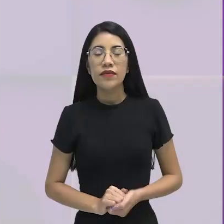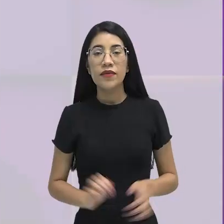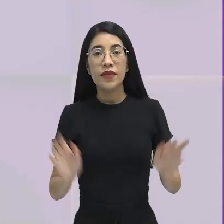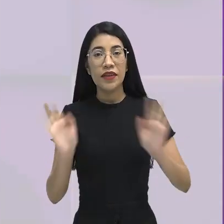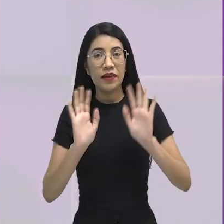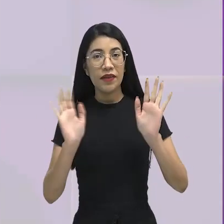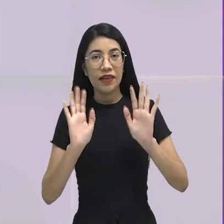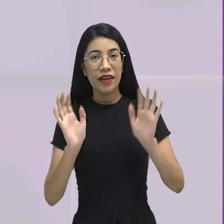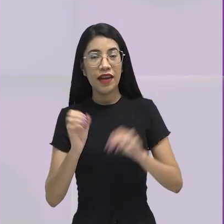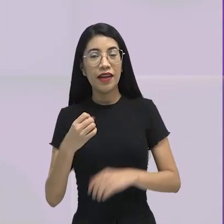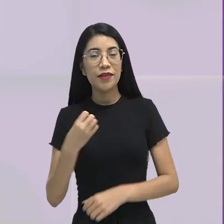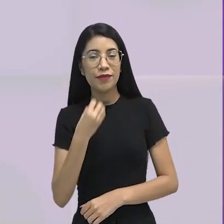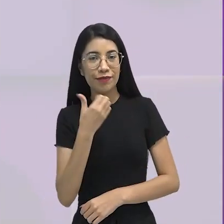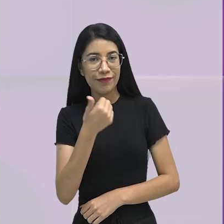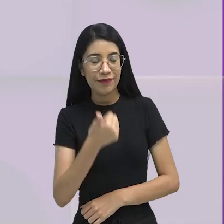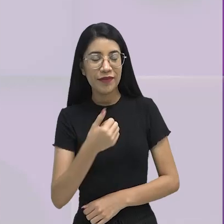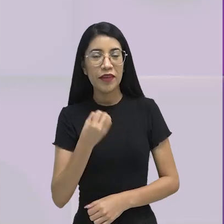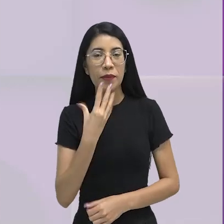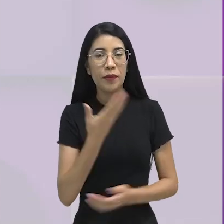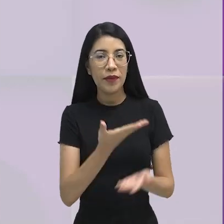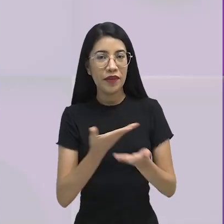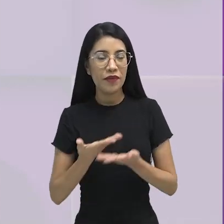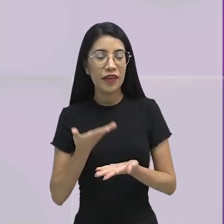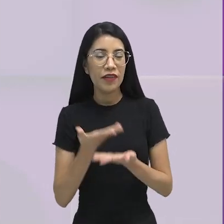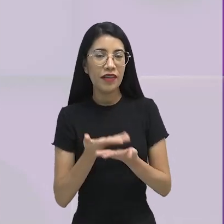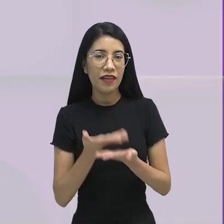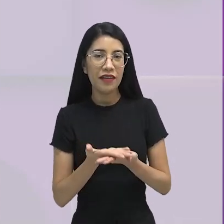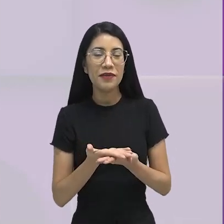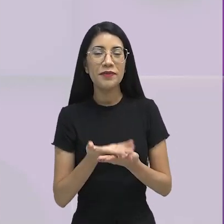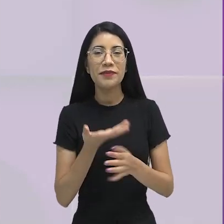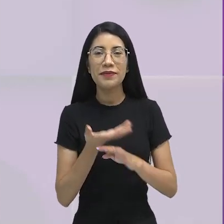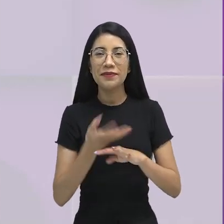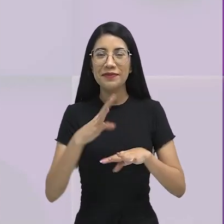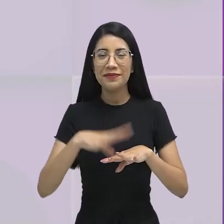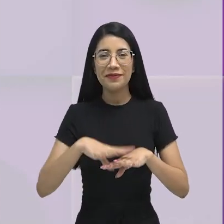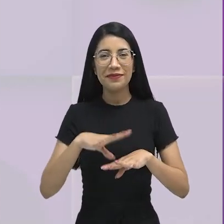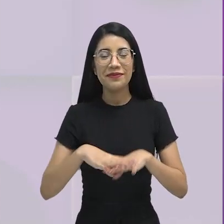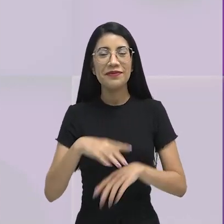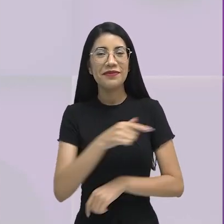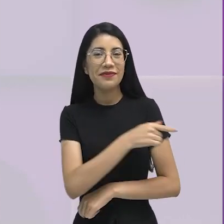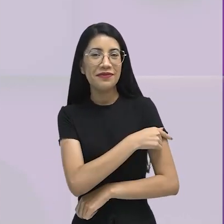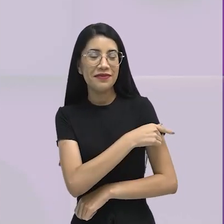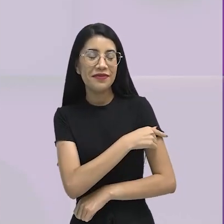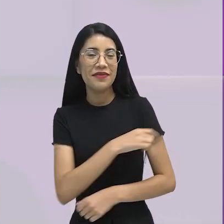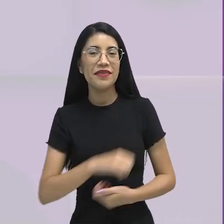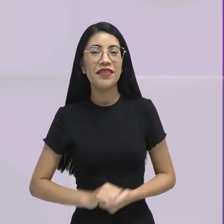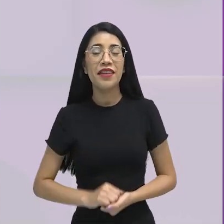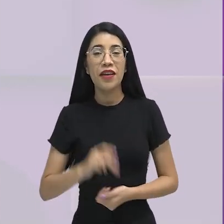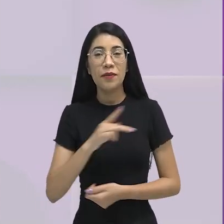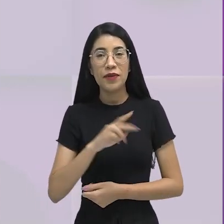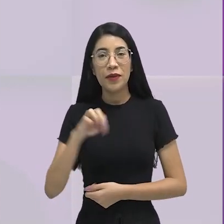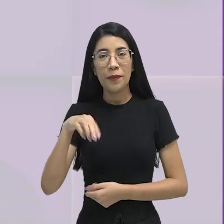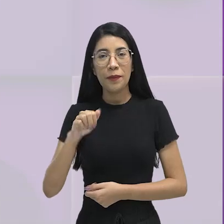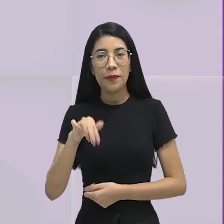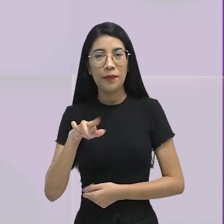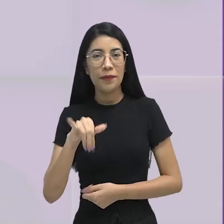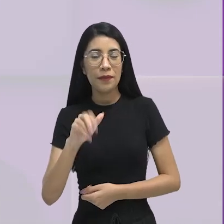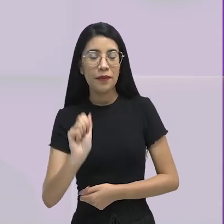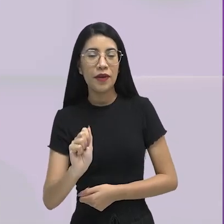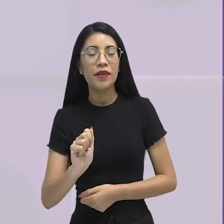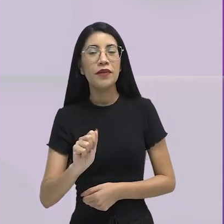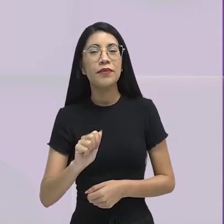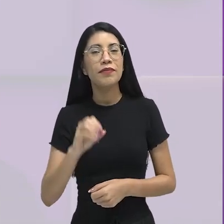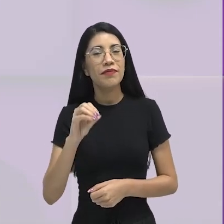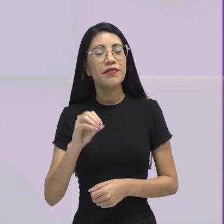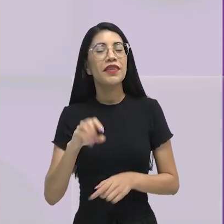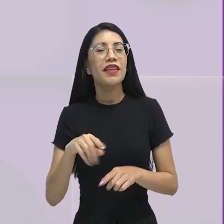Olá pessoal, tudo bem com vocês? Sejam bem-vindos a mais uma aula de matemática aqui no 7º ano. Eu sou o professor Mário André, professor de matemática aqui do